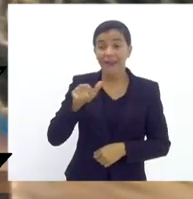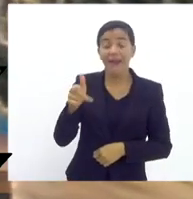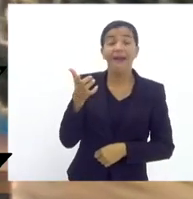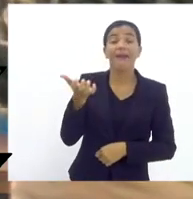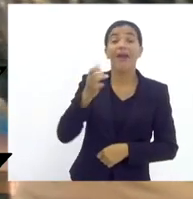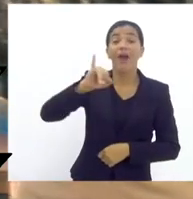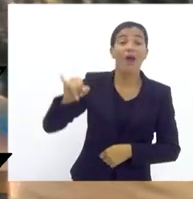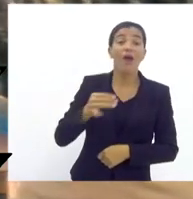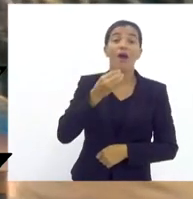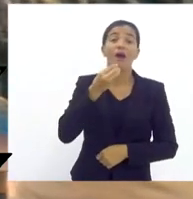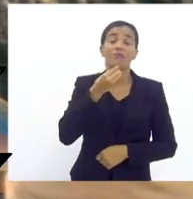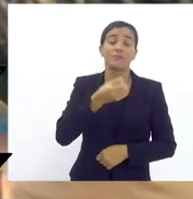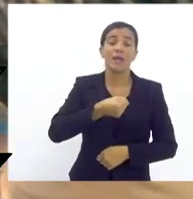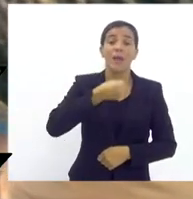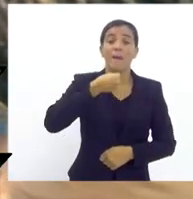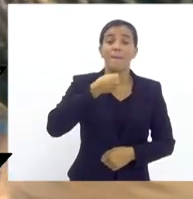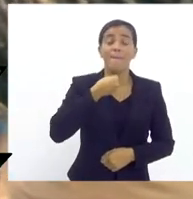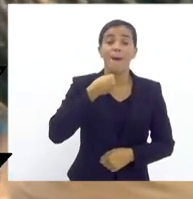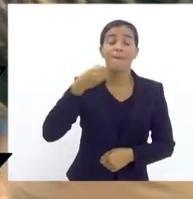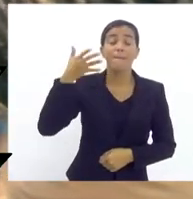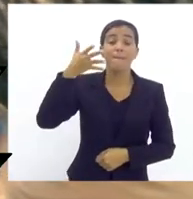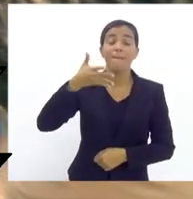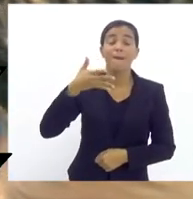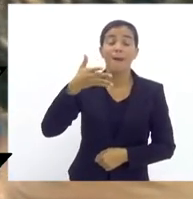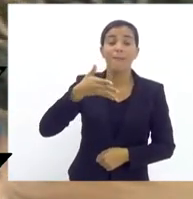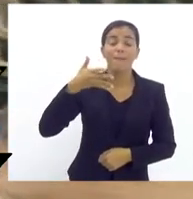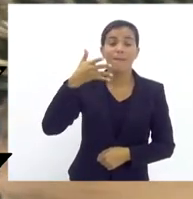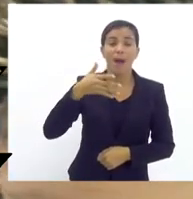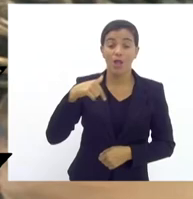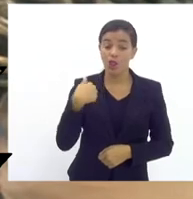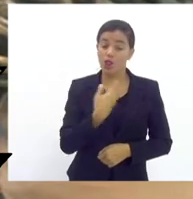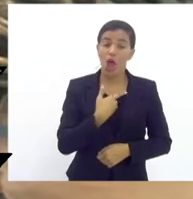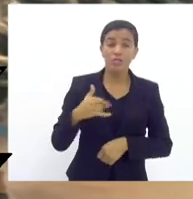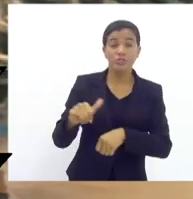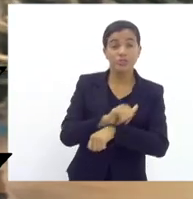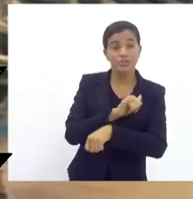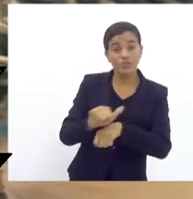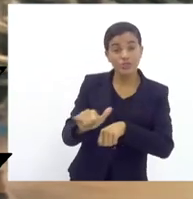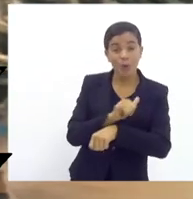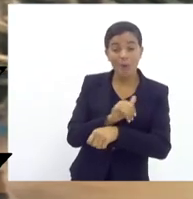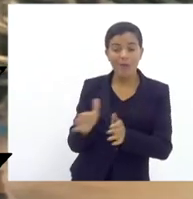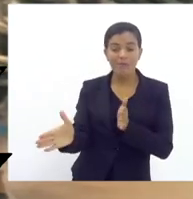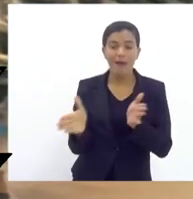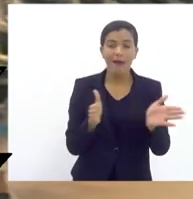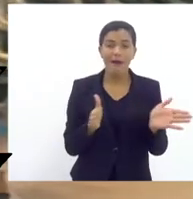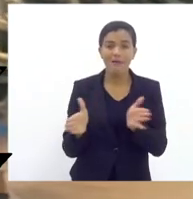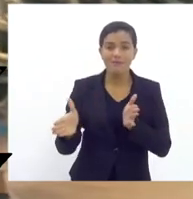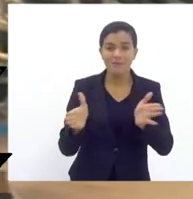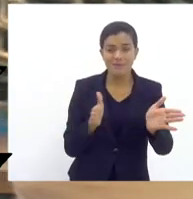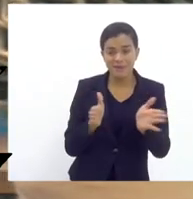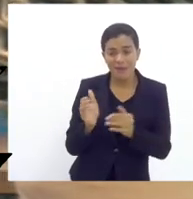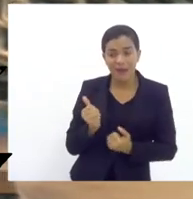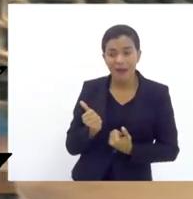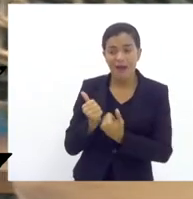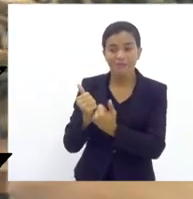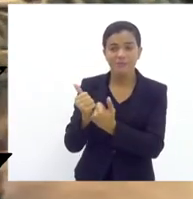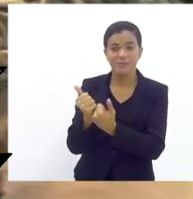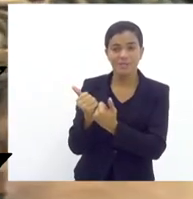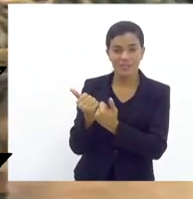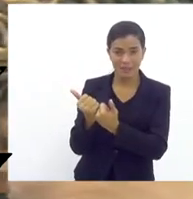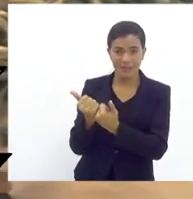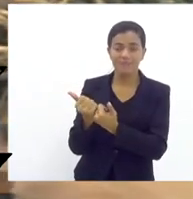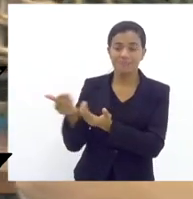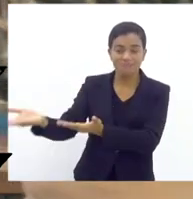falar nós somos instrumentos ferramentas para poder auxiliar para poder